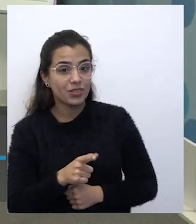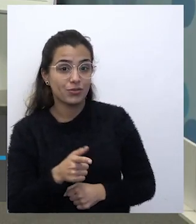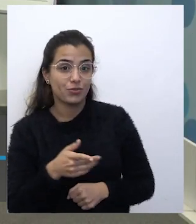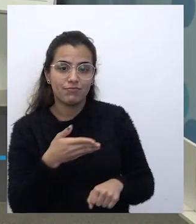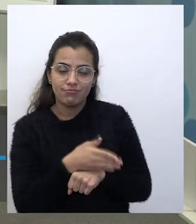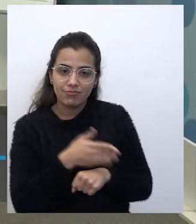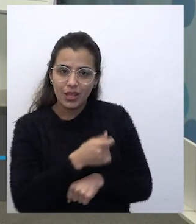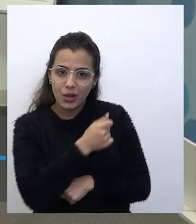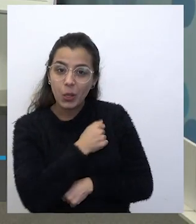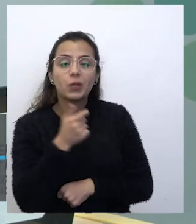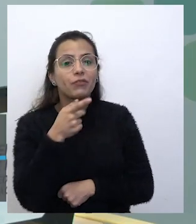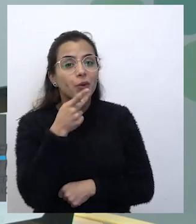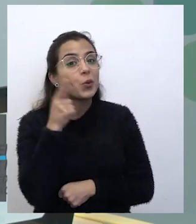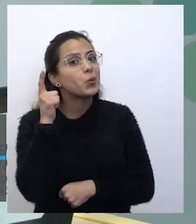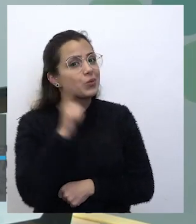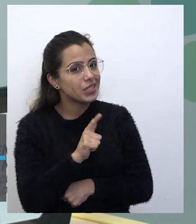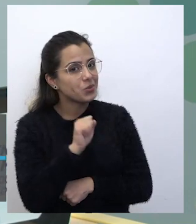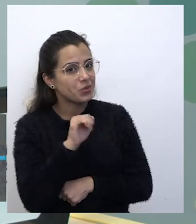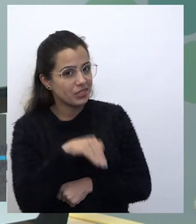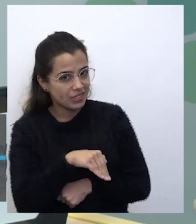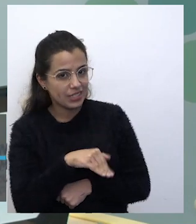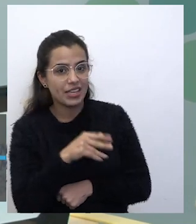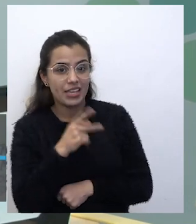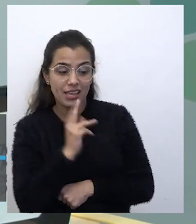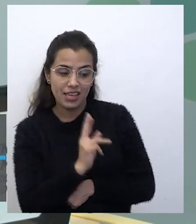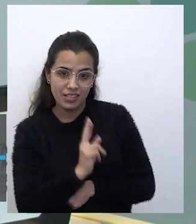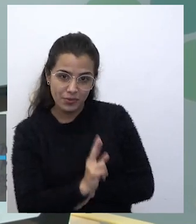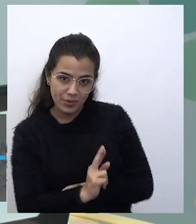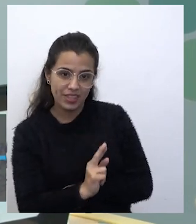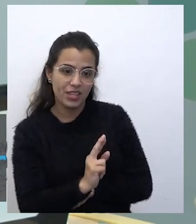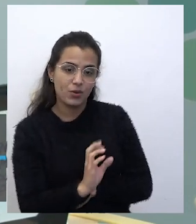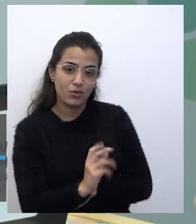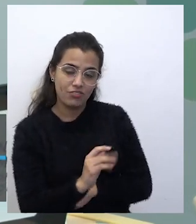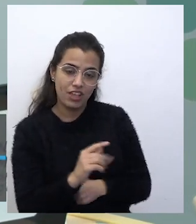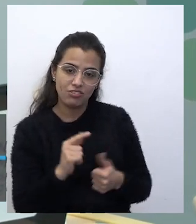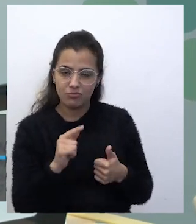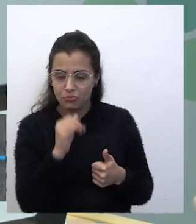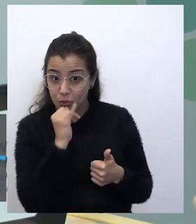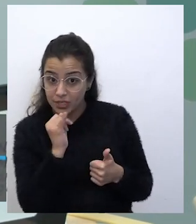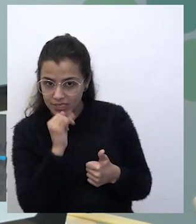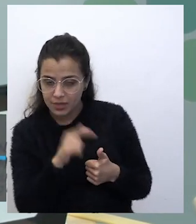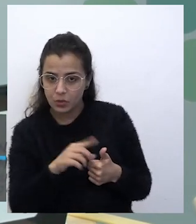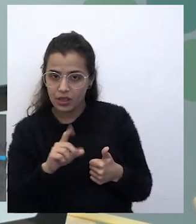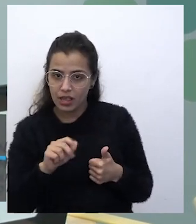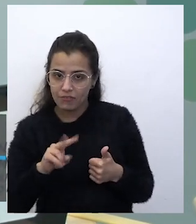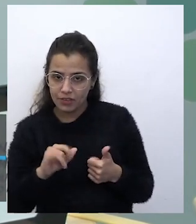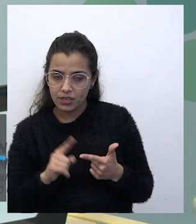alunos disseram que conseguiram sim, tá? E colocaram as respostas no chat. Entre eles, o